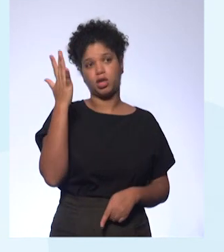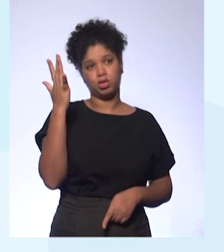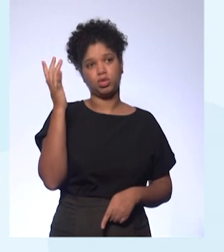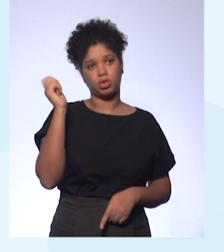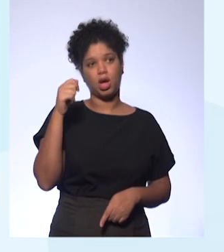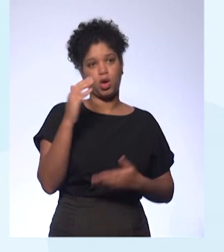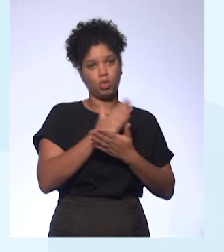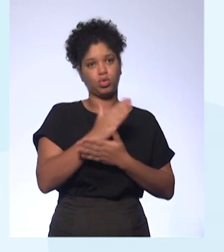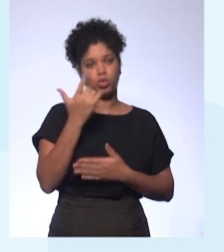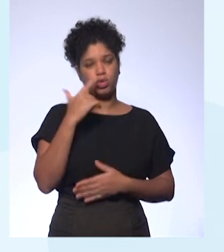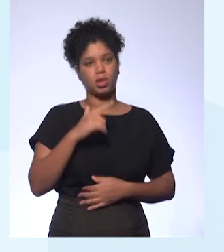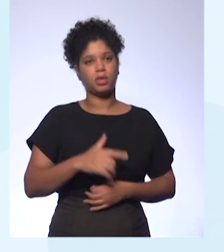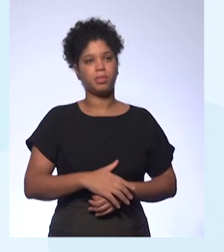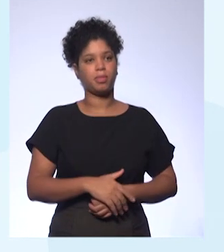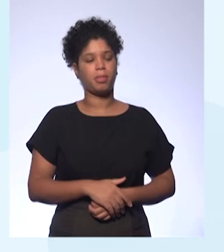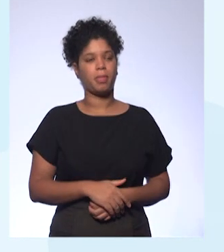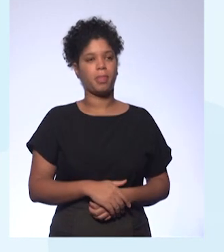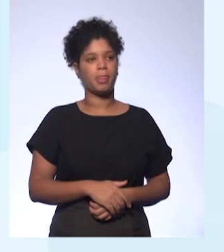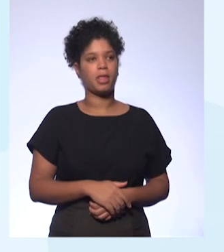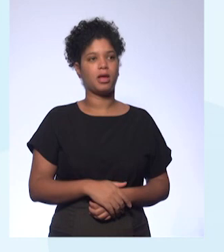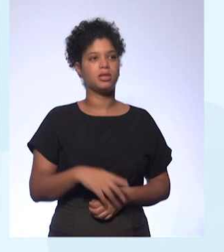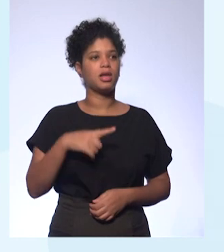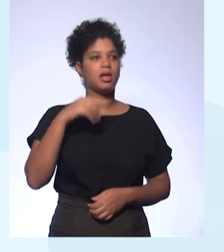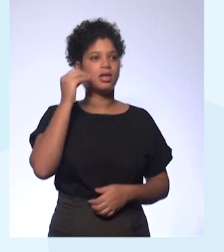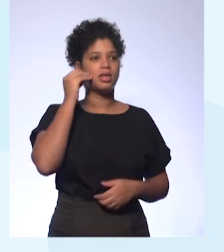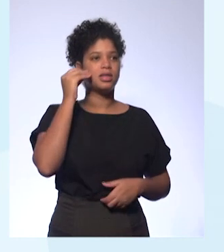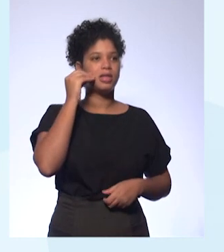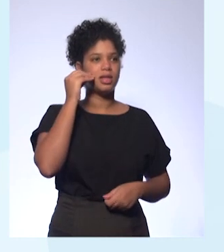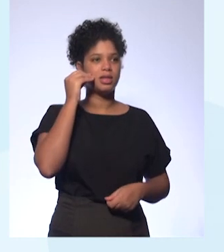fácil, certo? Se eu pegar aqui, ó,